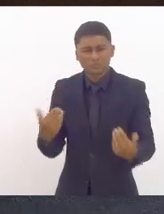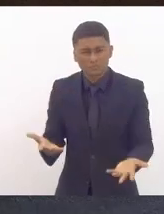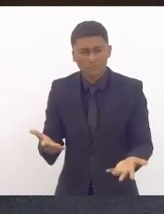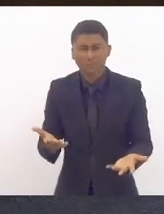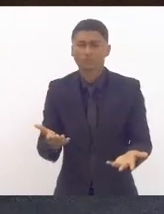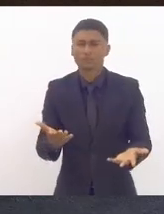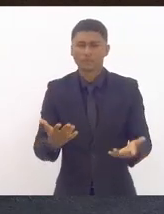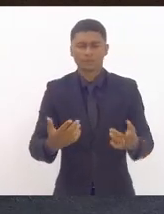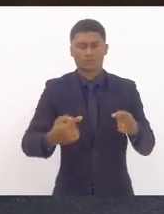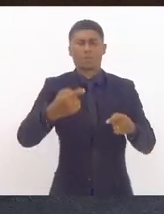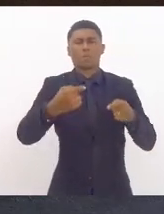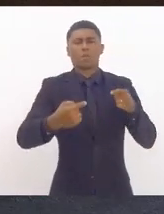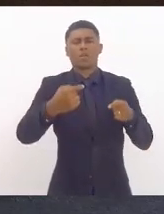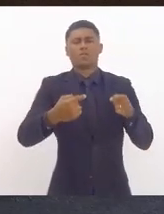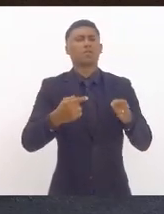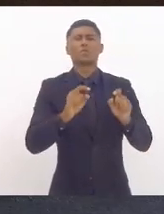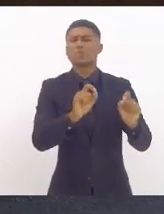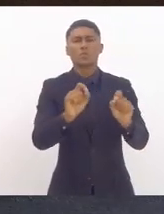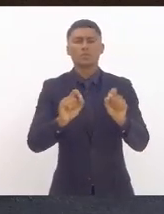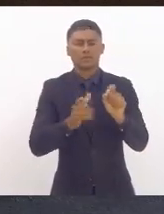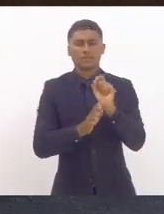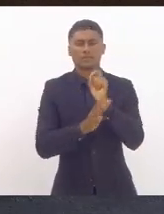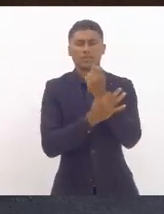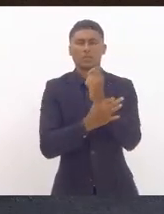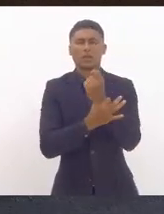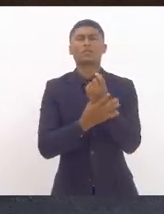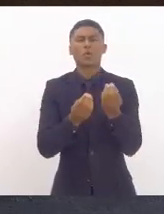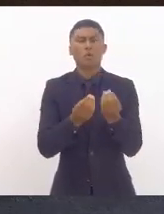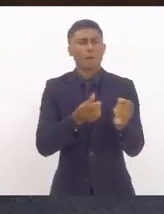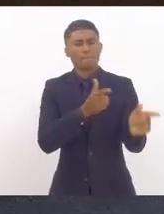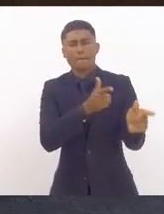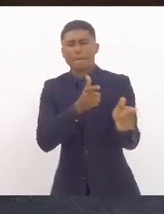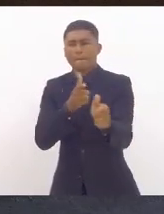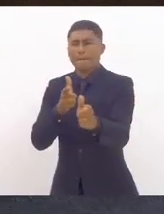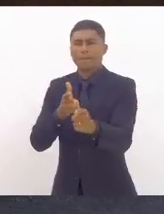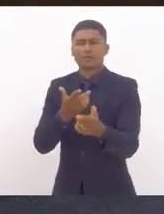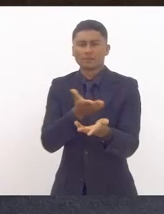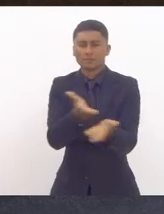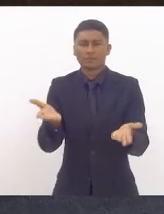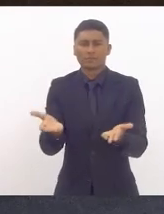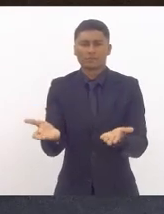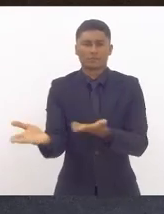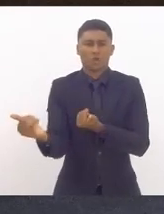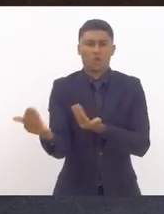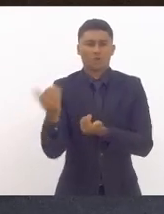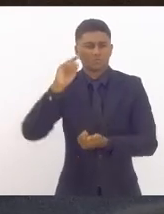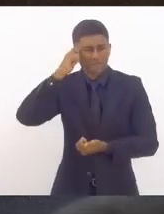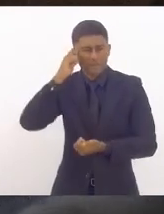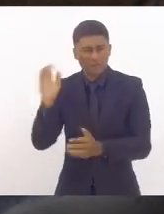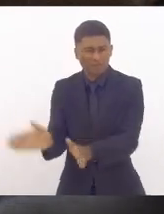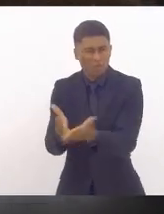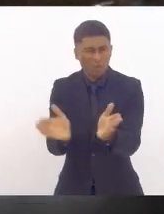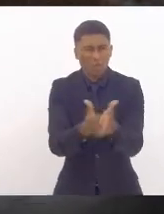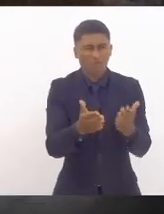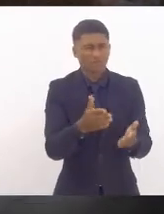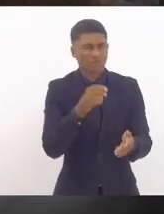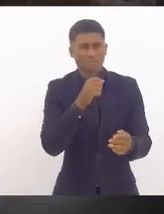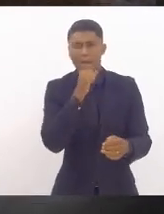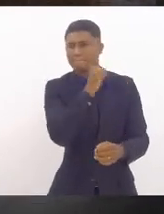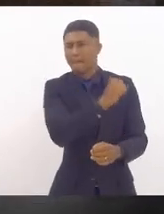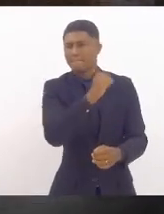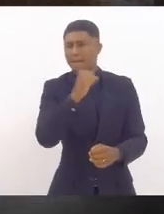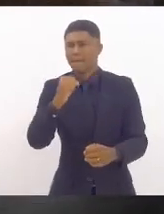política genocida de segurança pública opera sobre a juventude preta e pobre, nega a ela